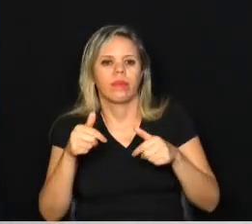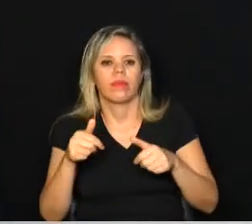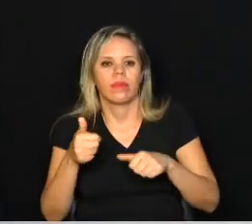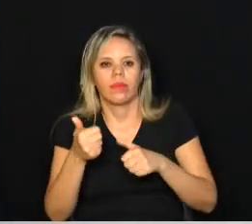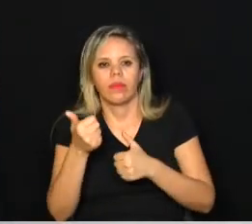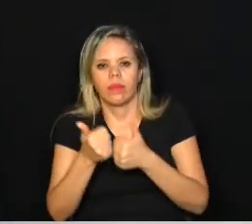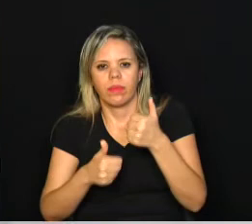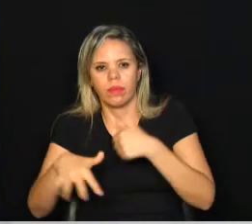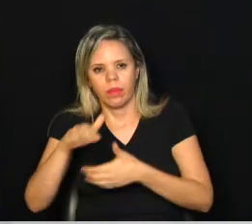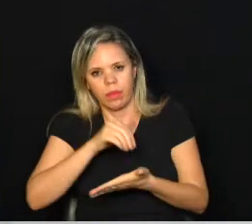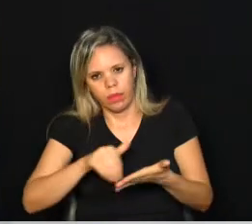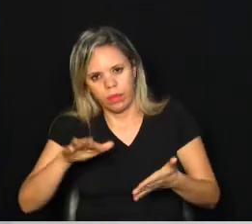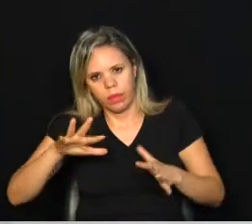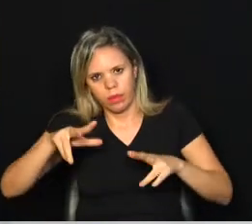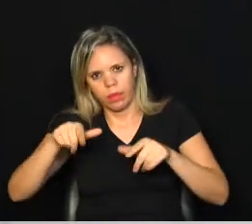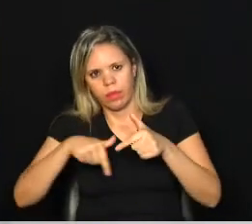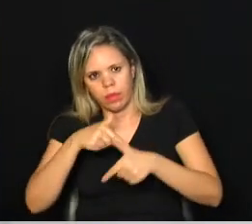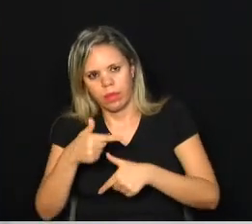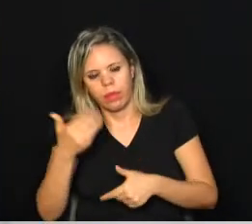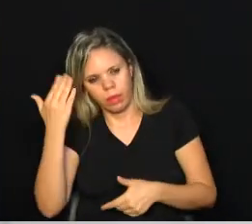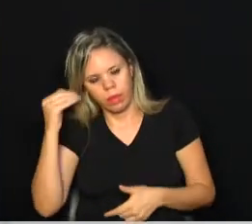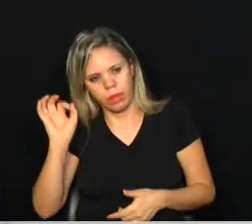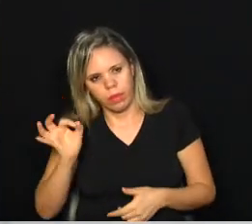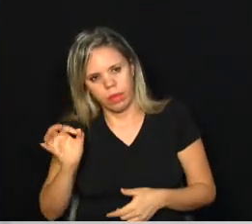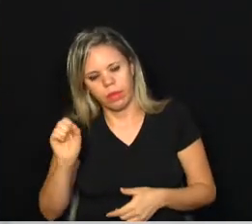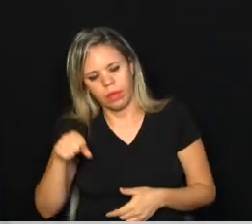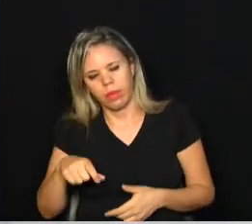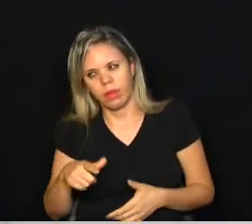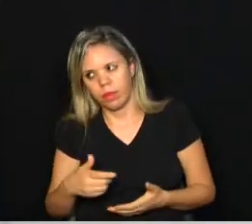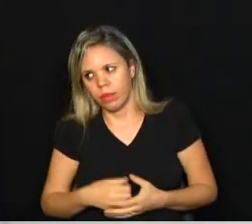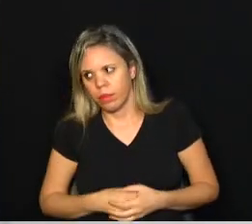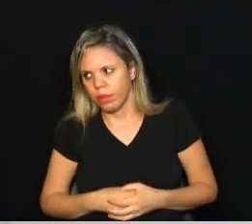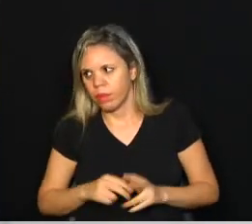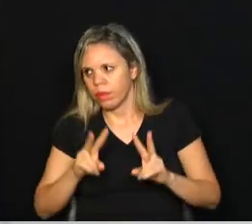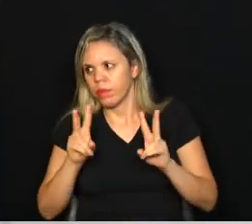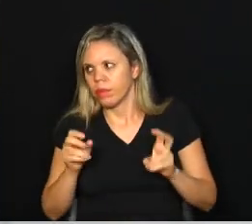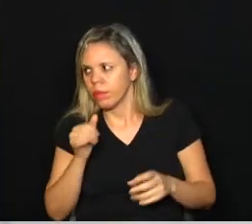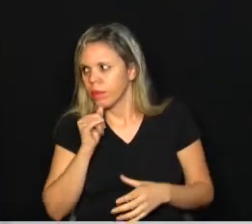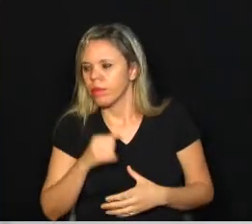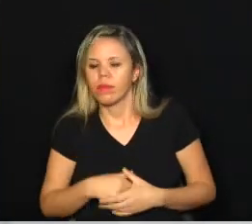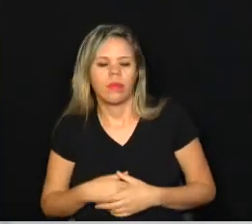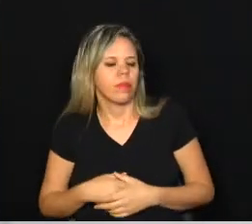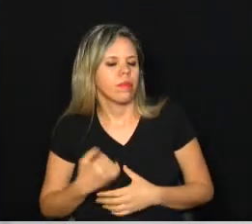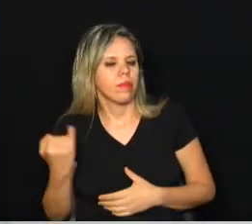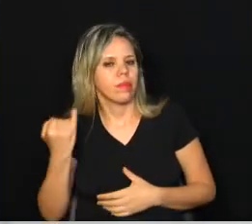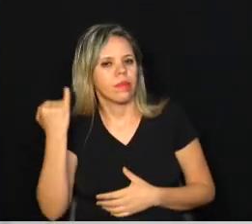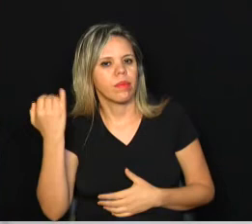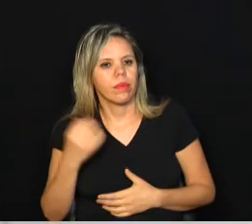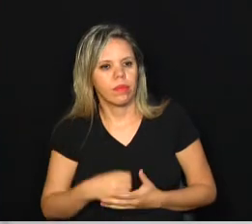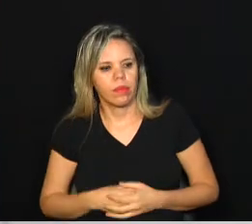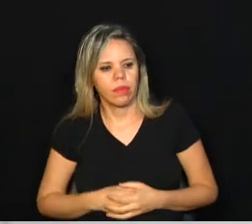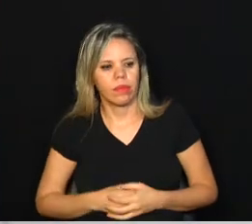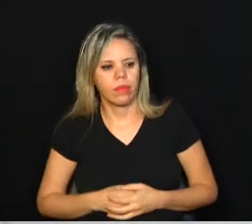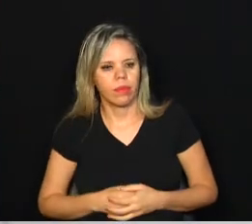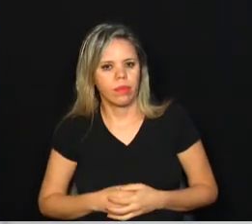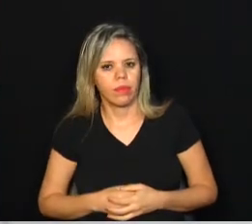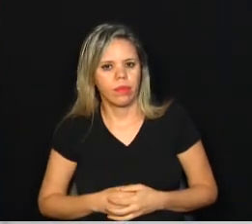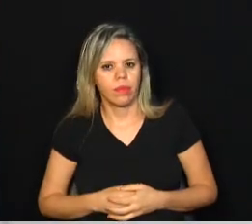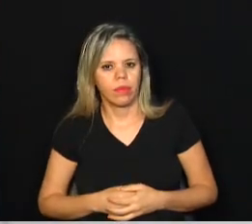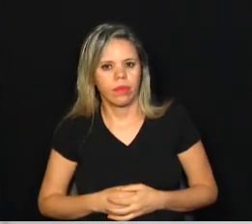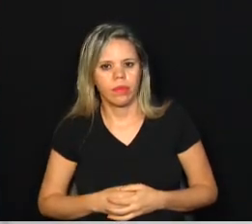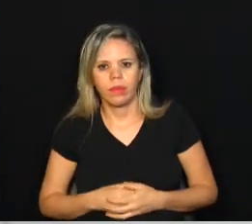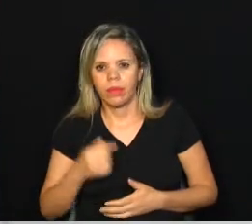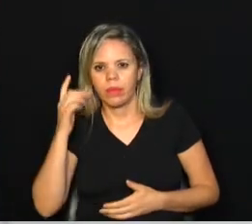diretorias, né, eu não tenho dúvida de que esse é um tema extremamente relevante